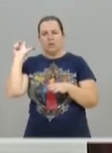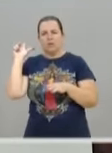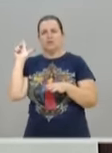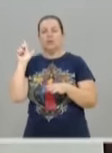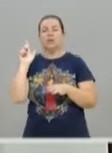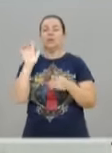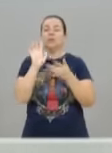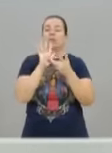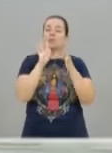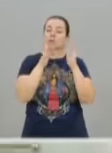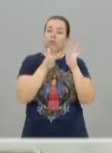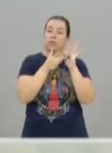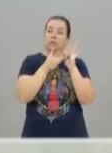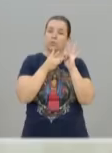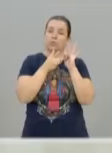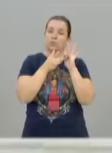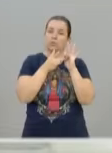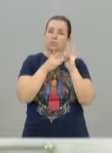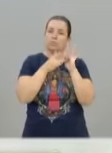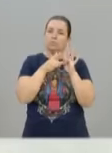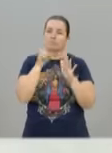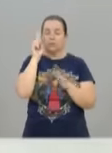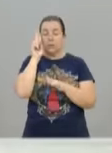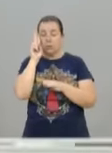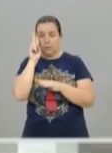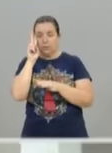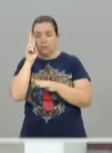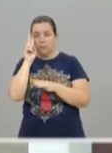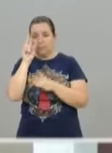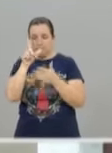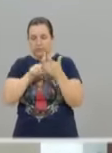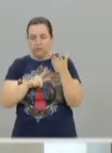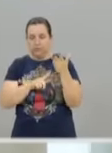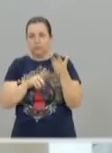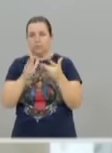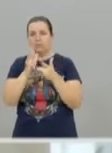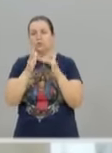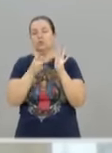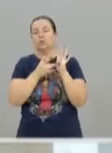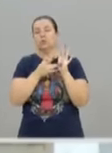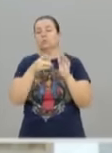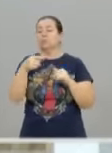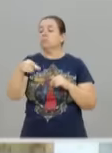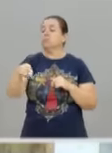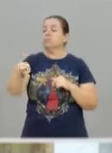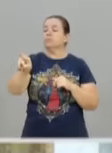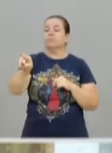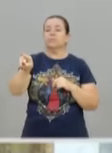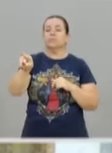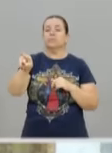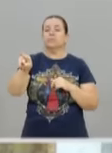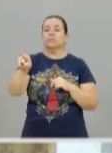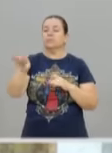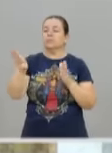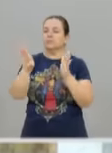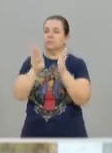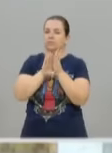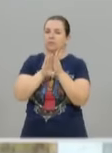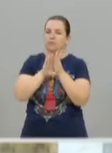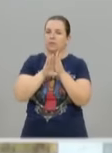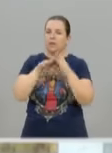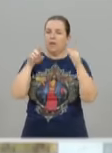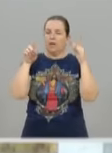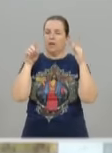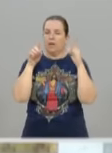foi Acho que foi segunda Jesus Chegou na ovelha